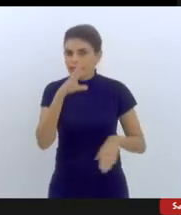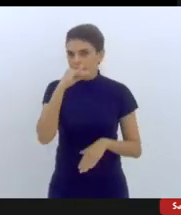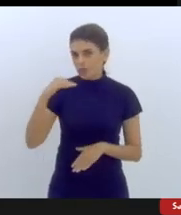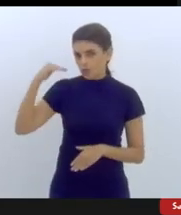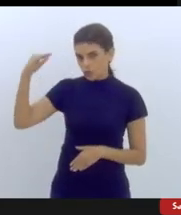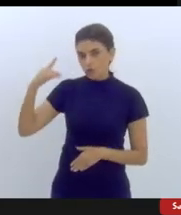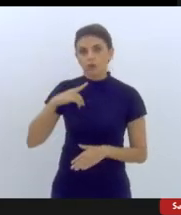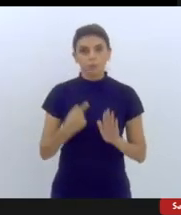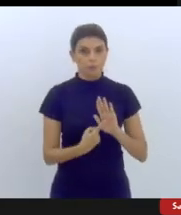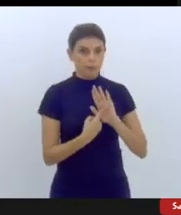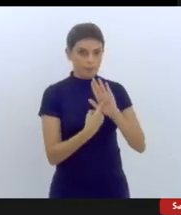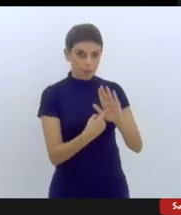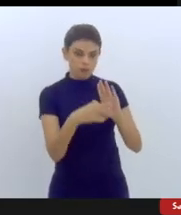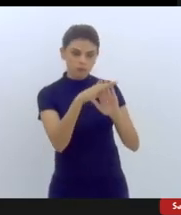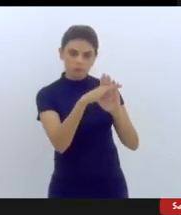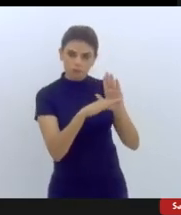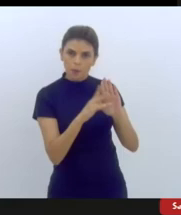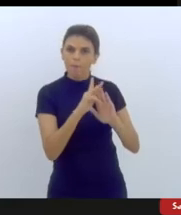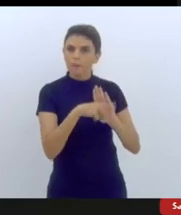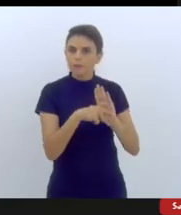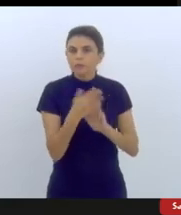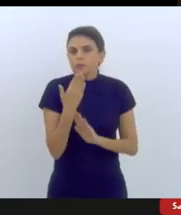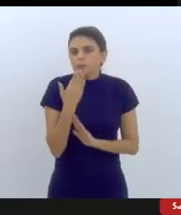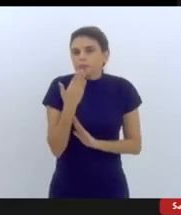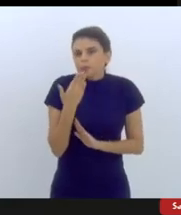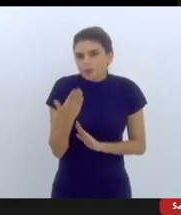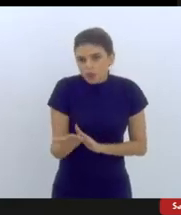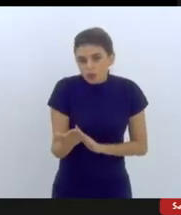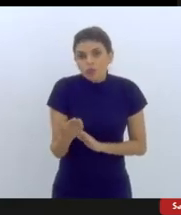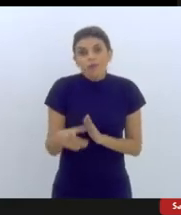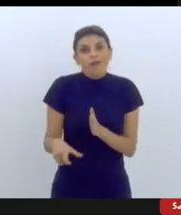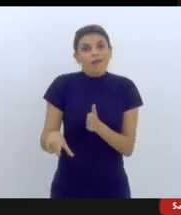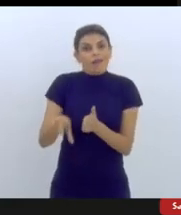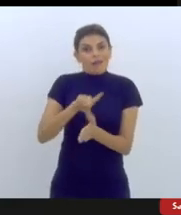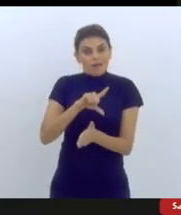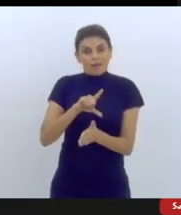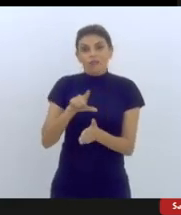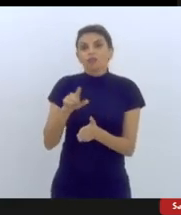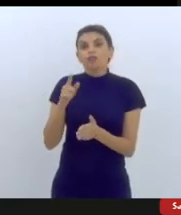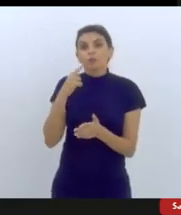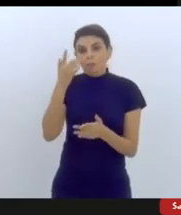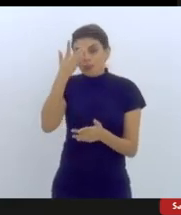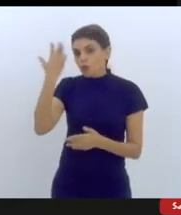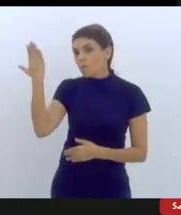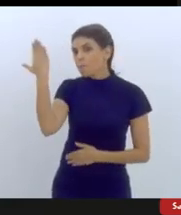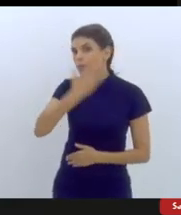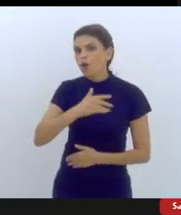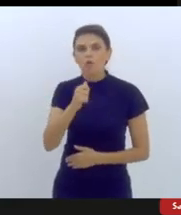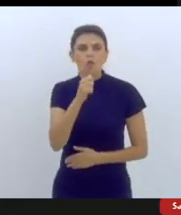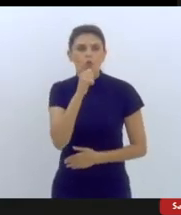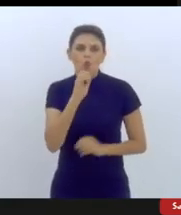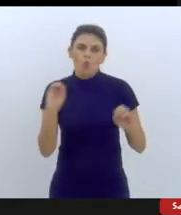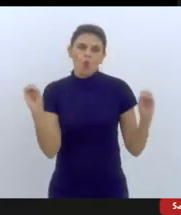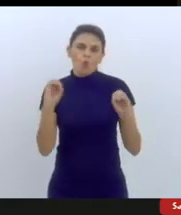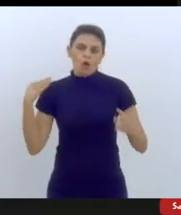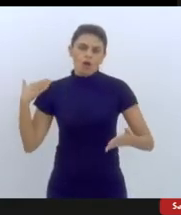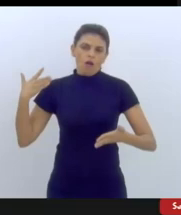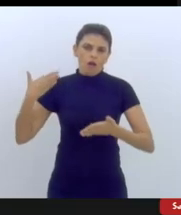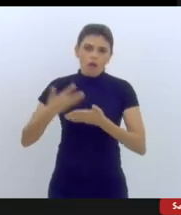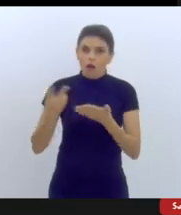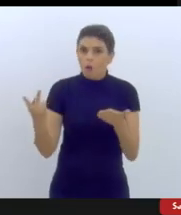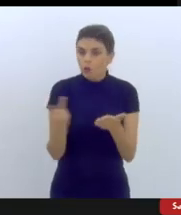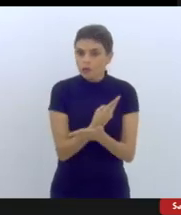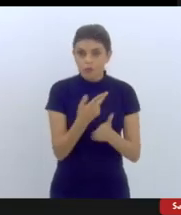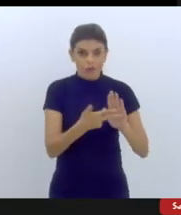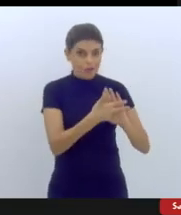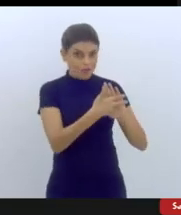apresenta esse projeto pedindo certidões de antecedentes criminais, é no sentido de proteção